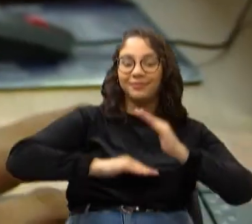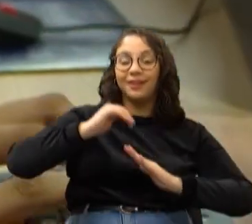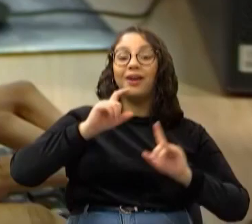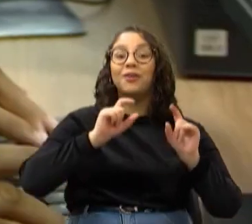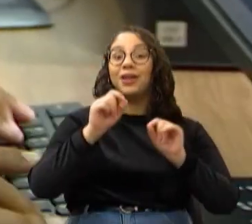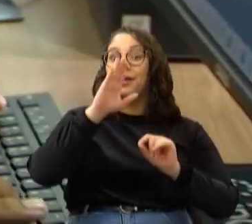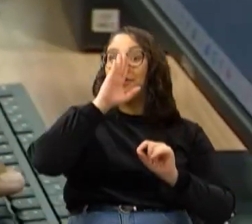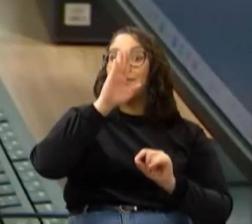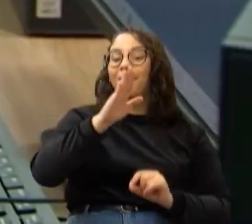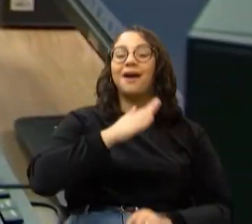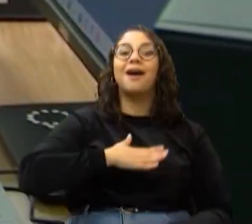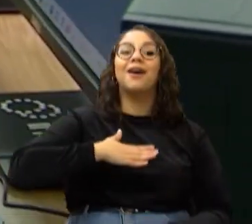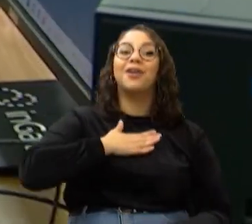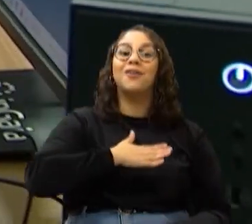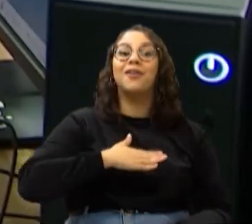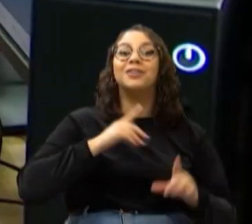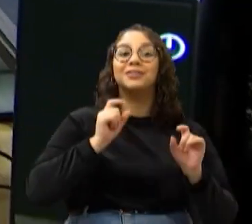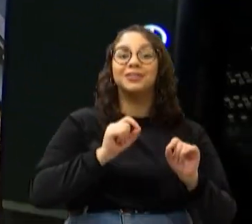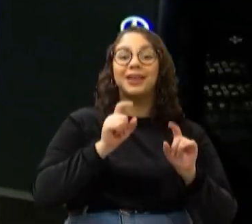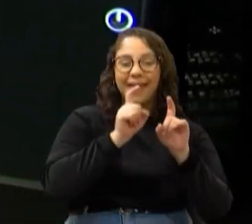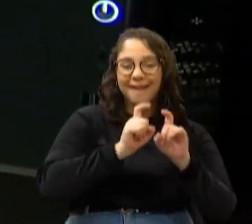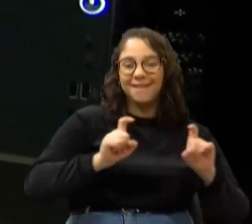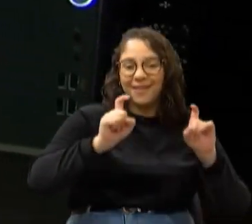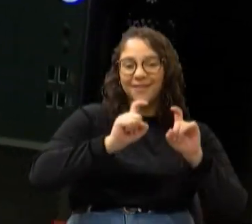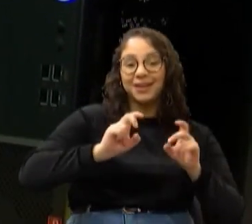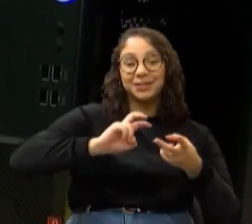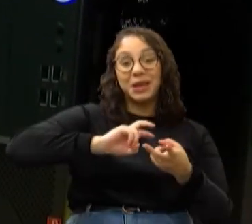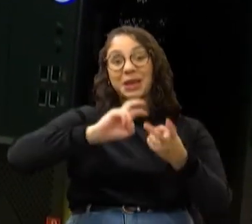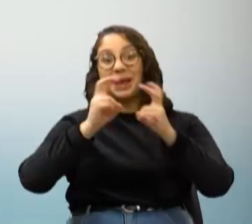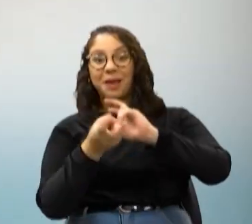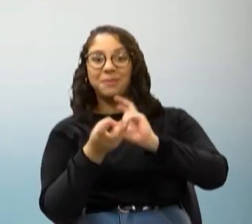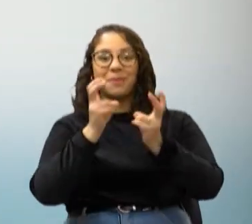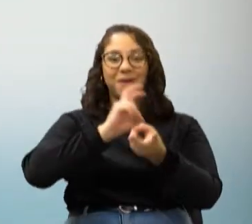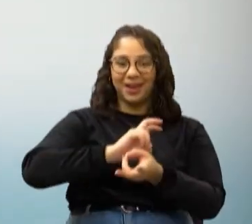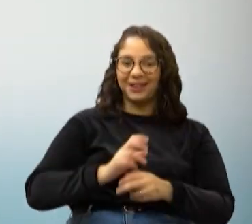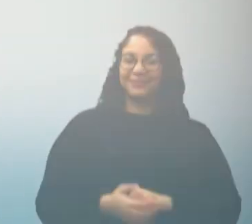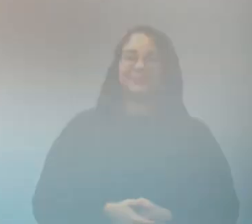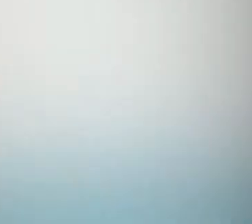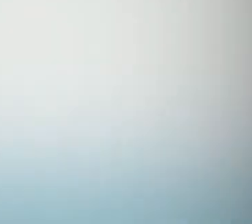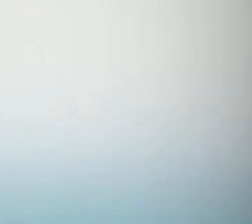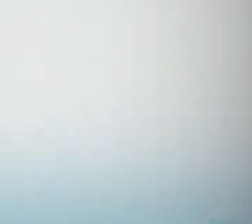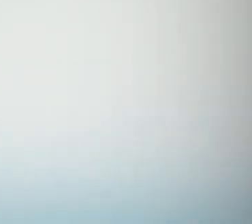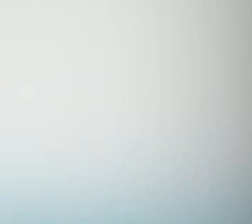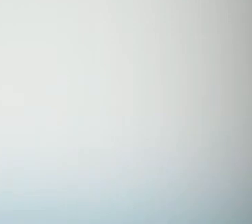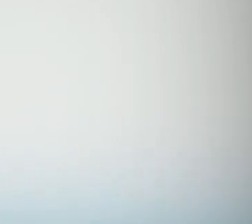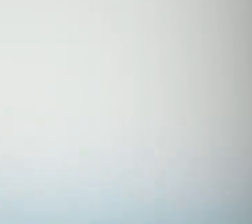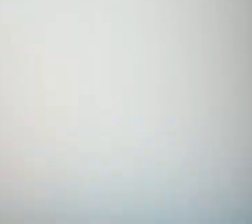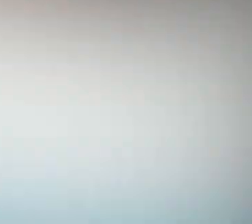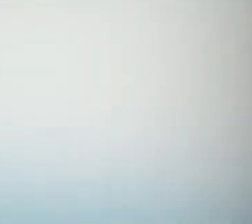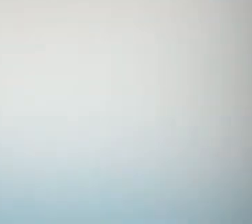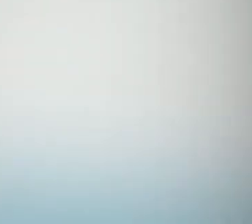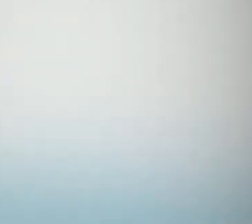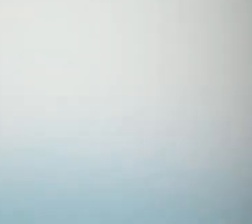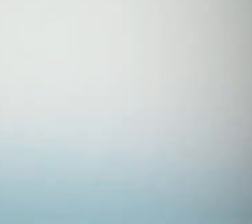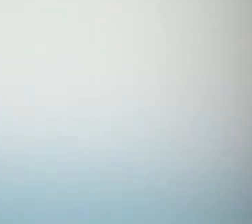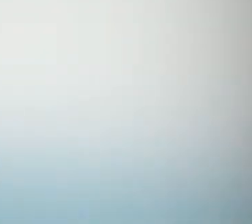atividades disponíveis, ele gosta mesmo é de informática e capoeira.